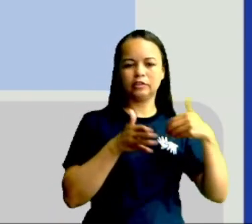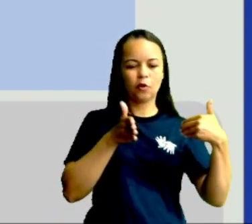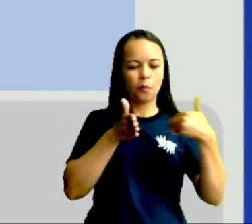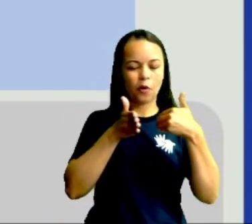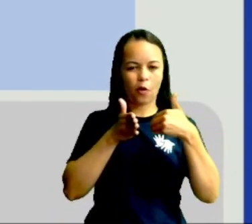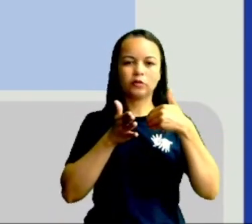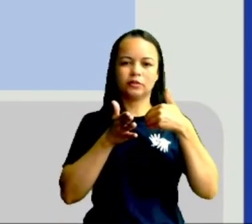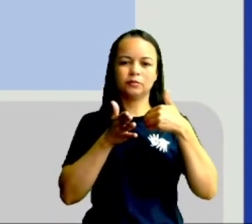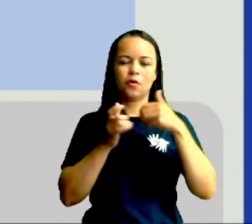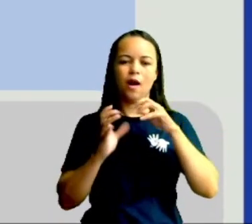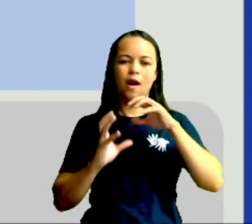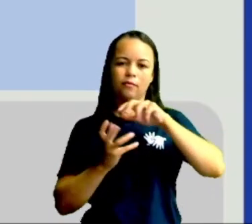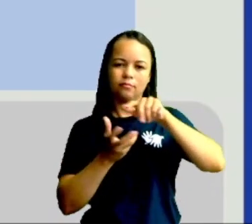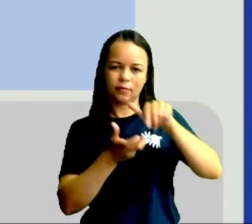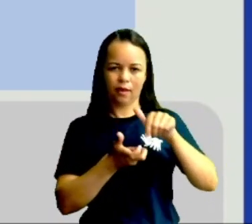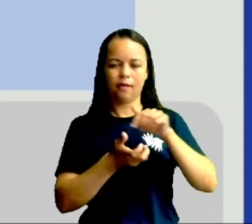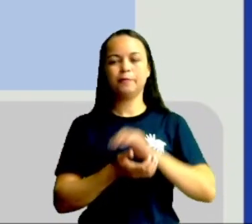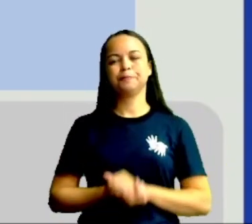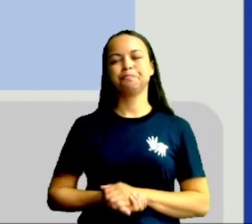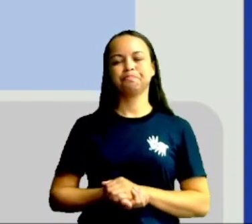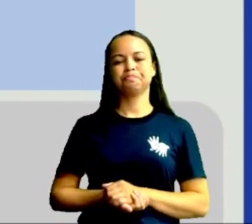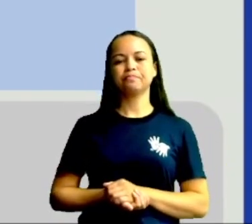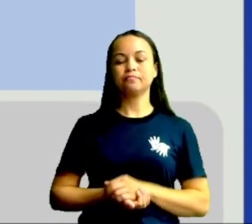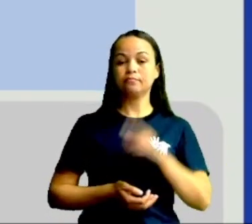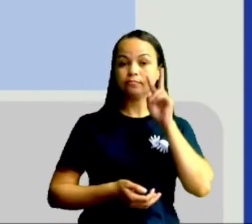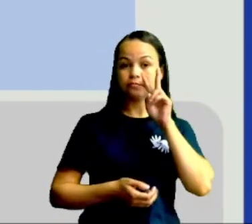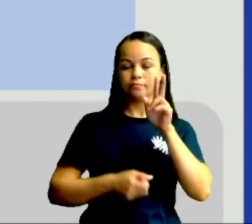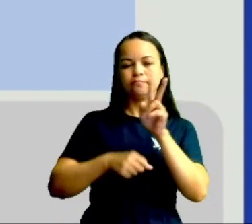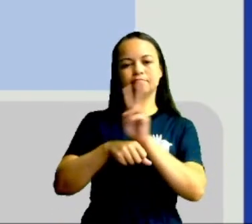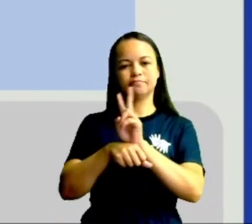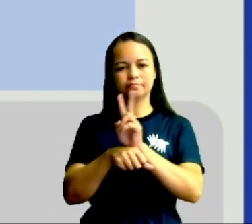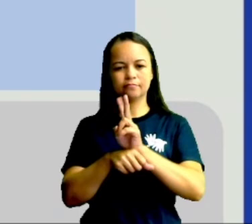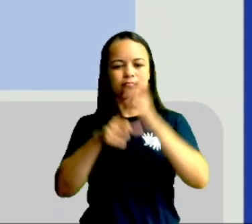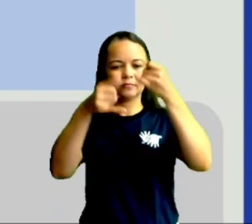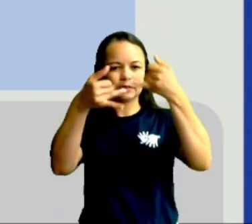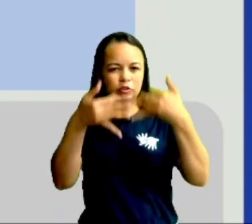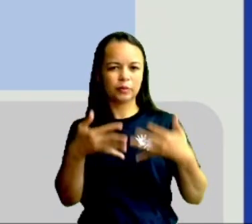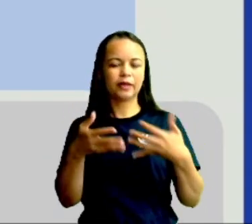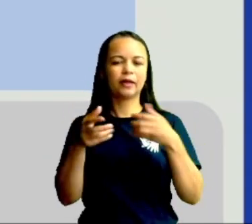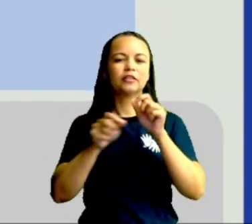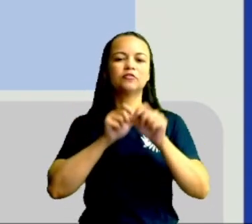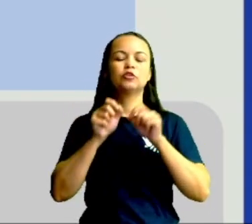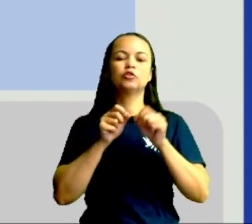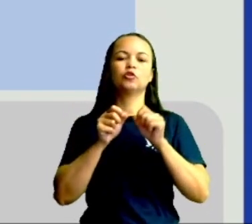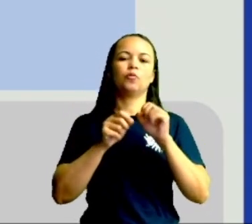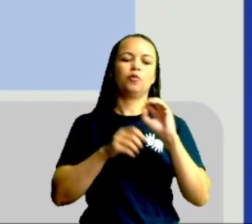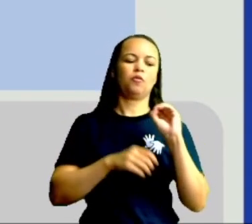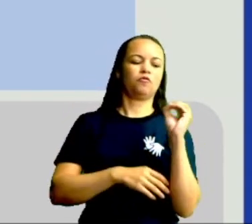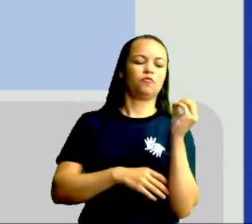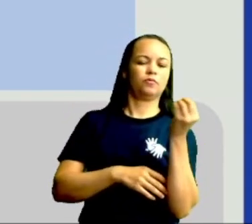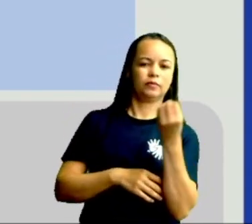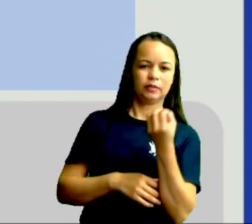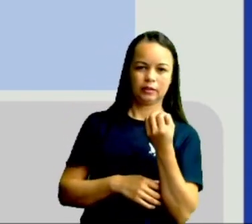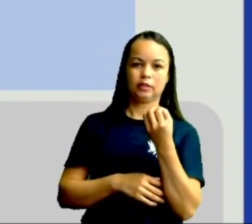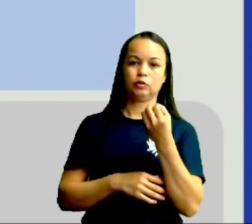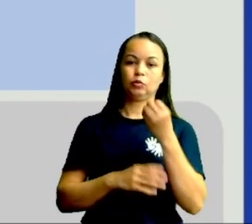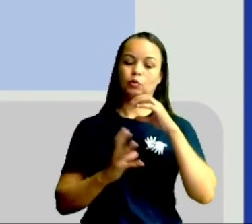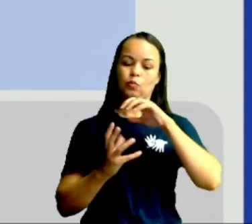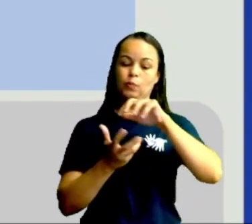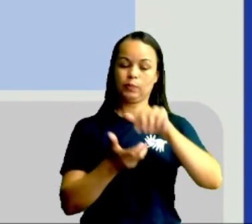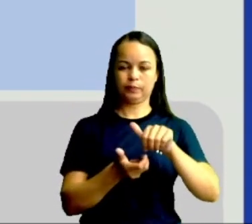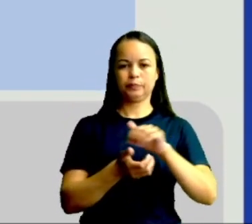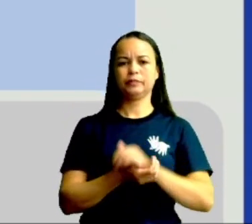né, vizinho da Terra. Vimos um vídeo explicativo sobre o movimento de rotação do planeta